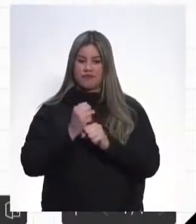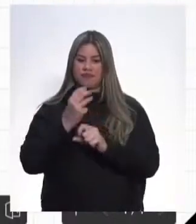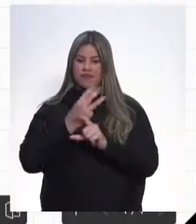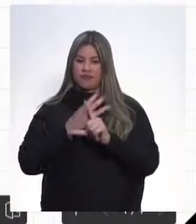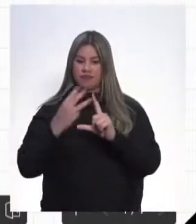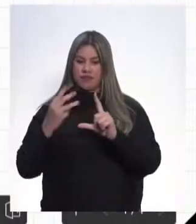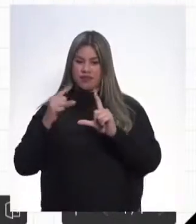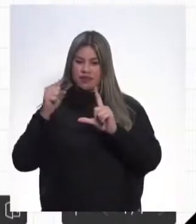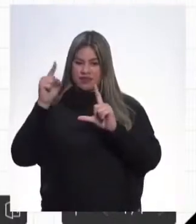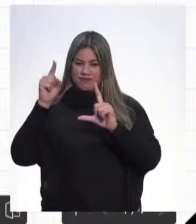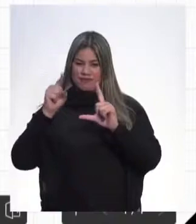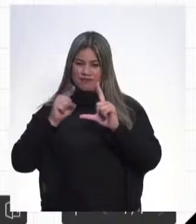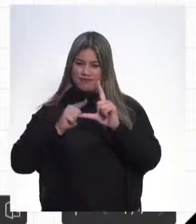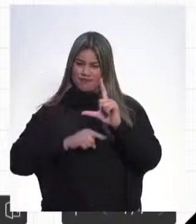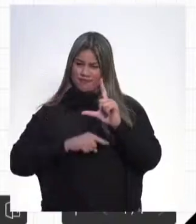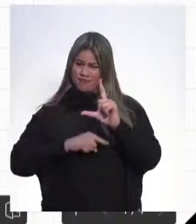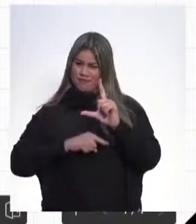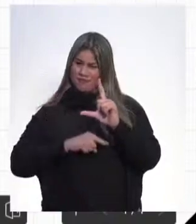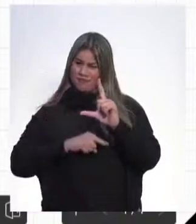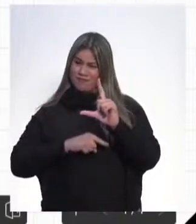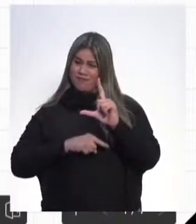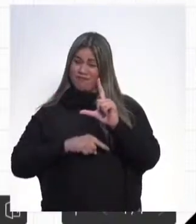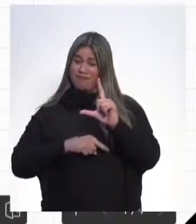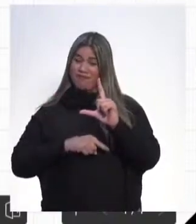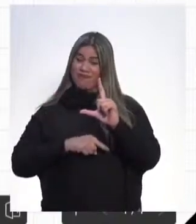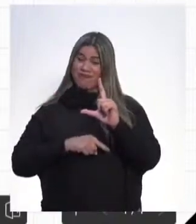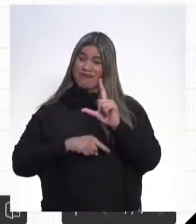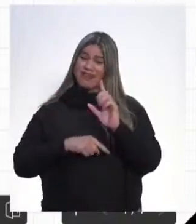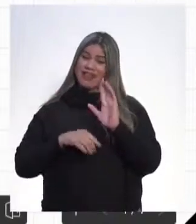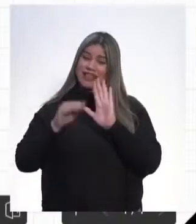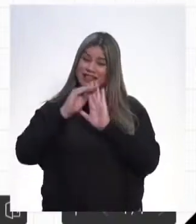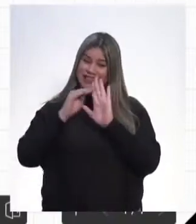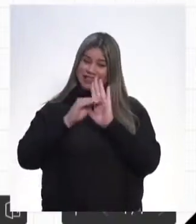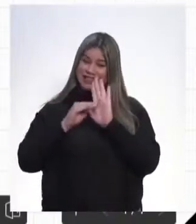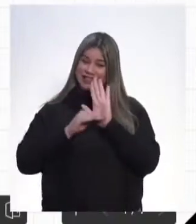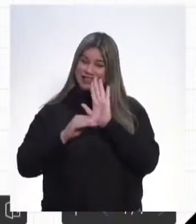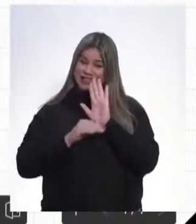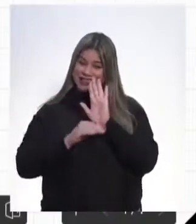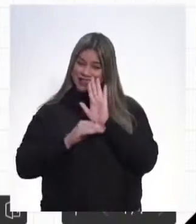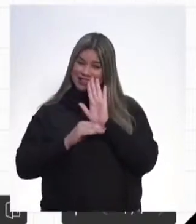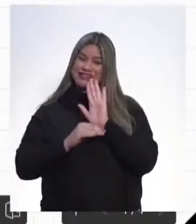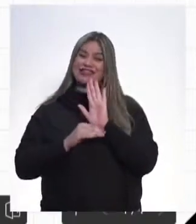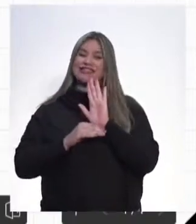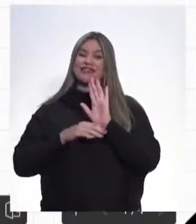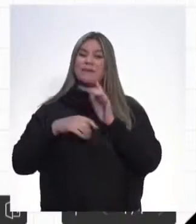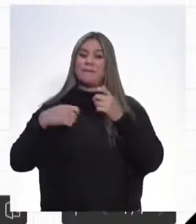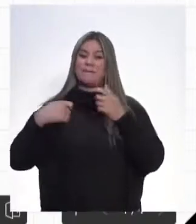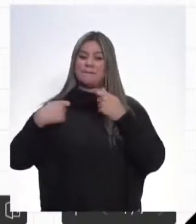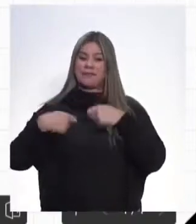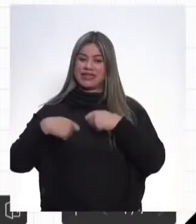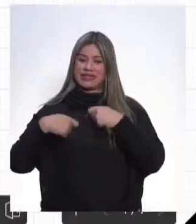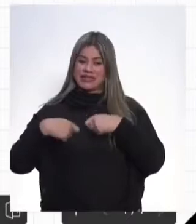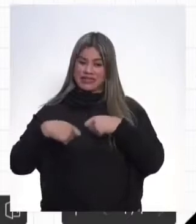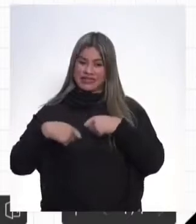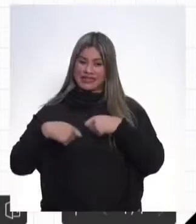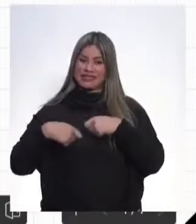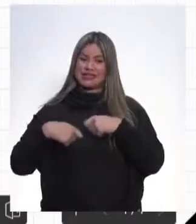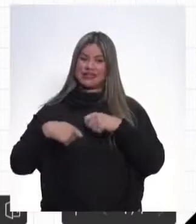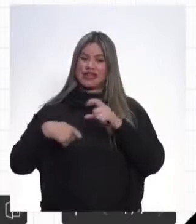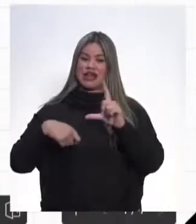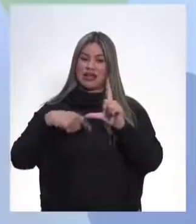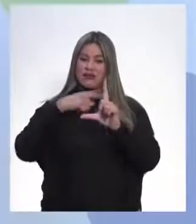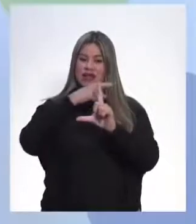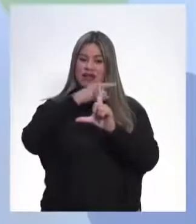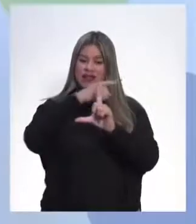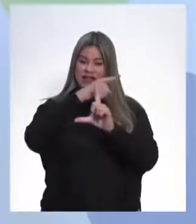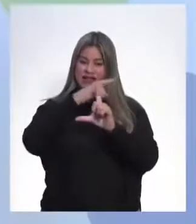sair uma reta? Olha, na regra tem que sair uma reta. Eu quero ver você fazer uma reta. Eu quero ver